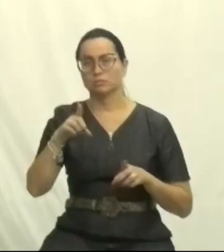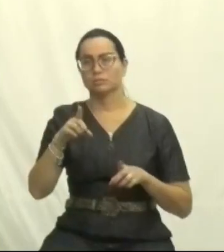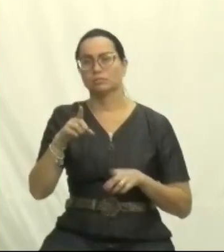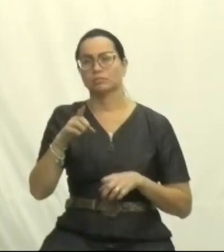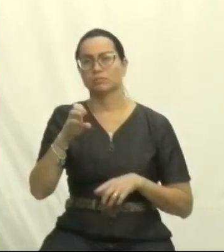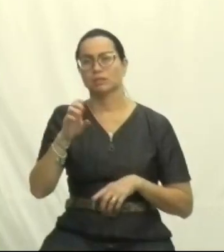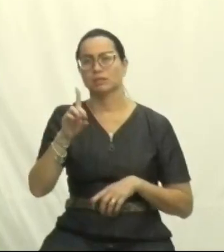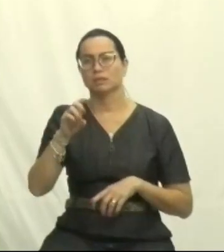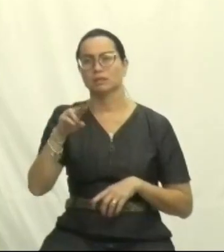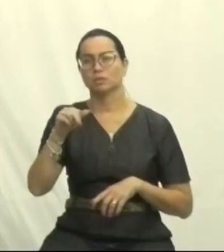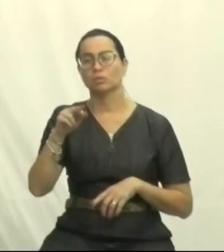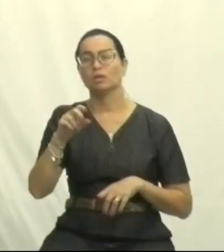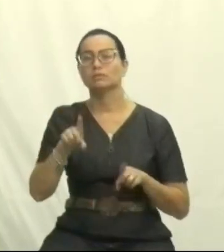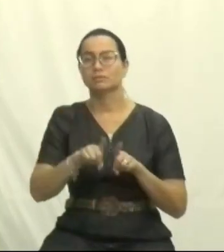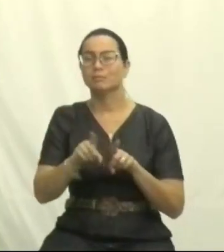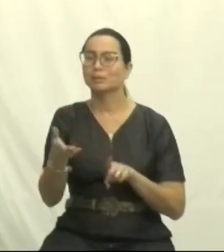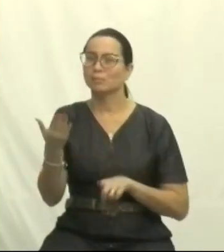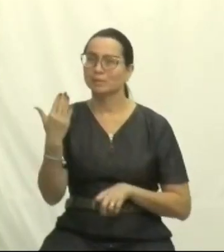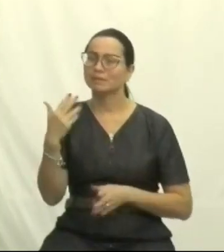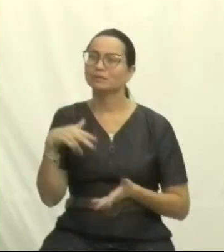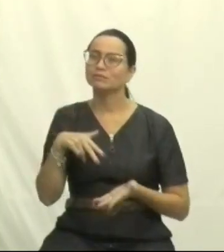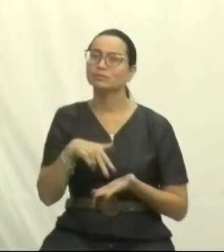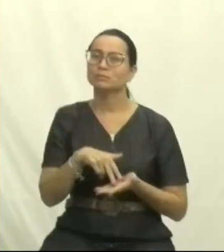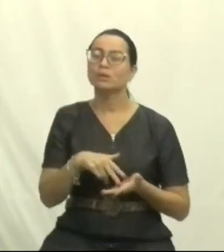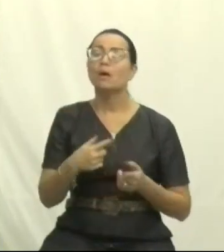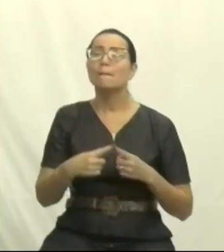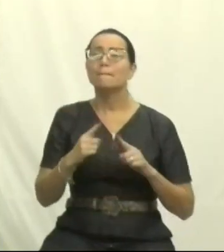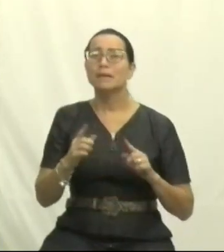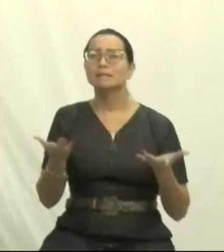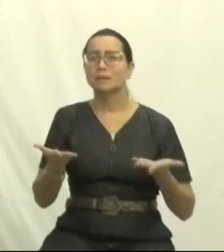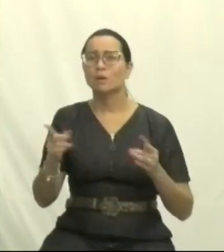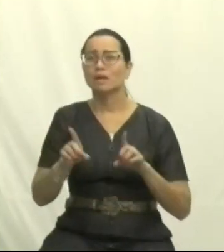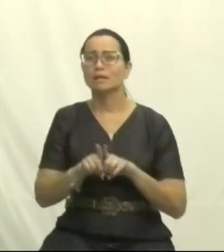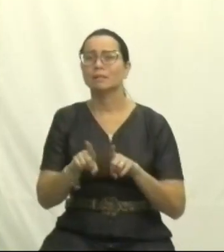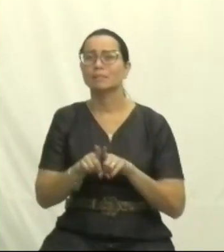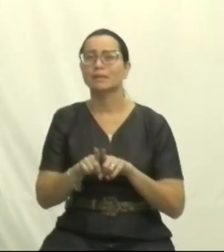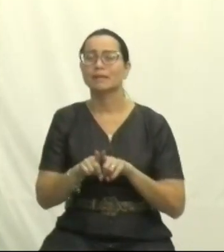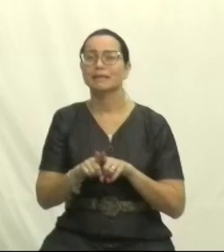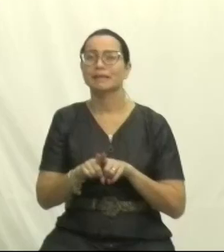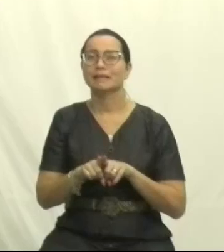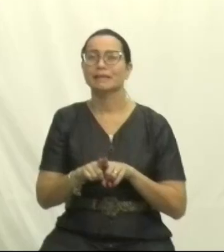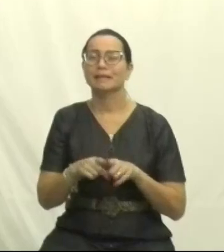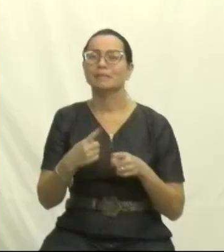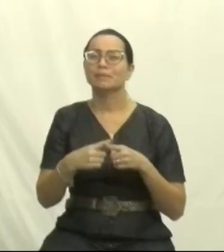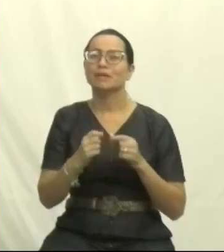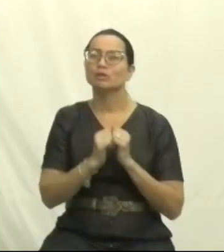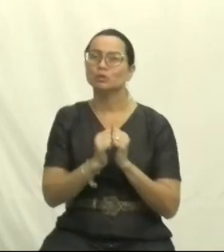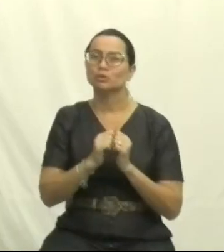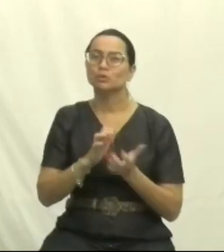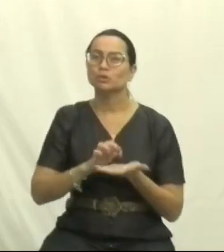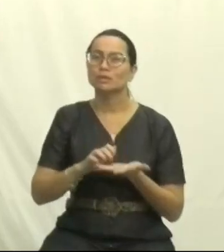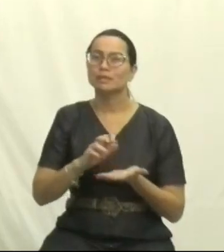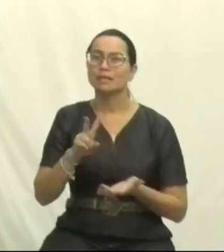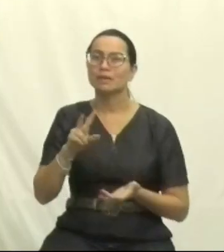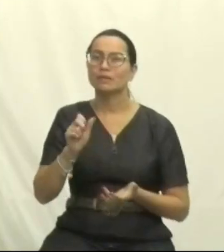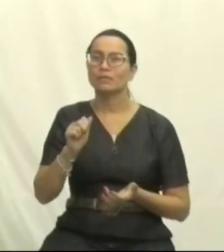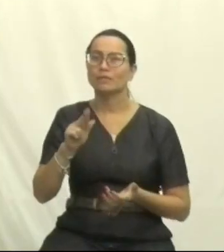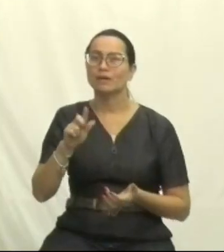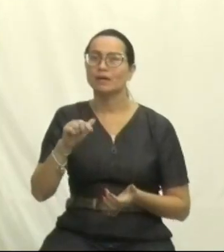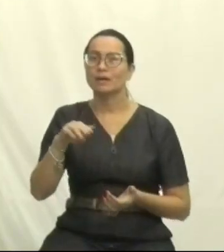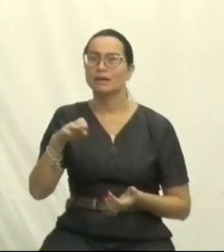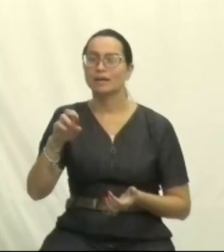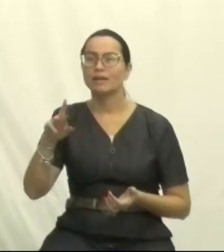enfim. E agora também muito bem capitaneada pelo secretário Wagner, o Vaguinho, um